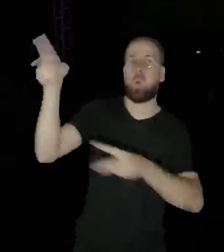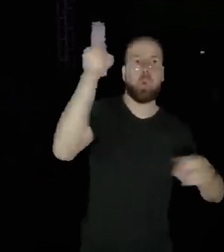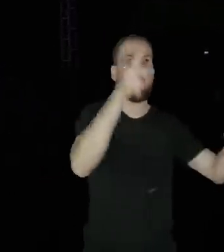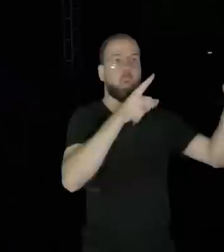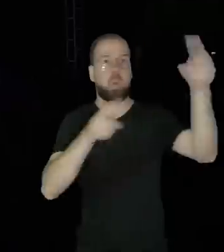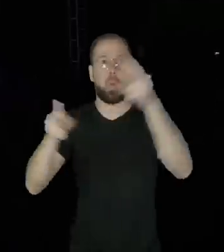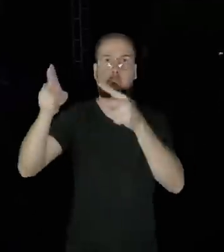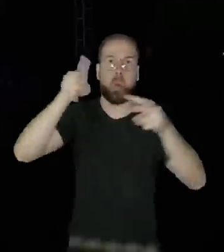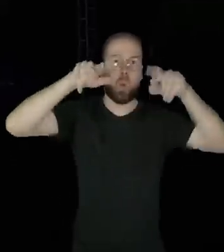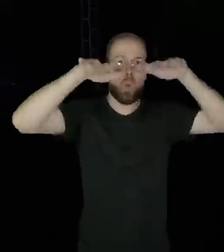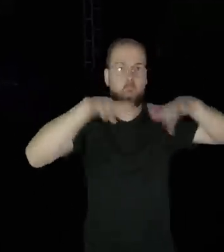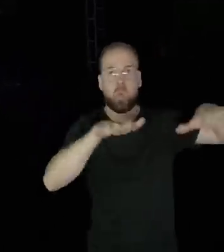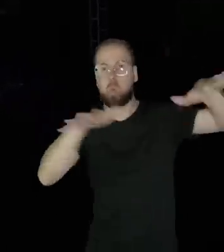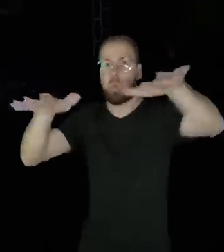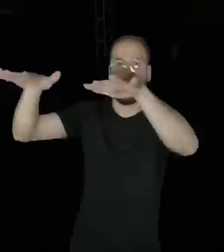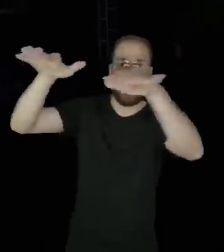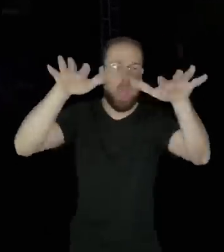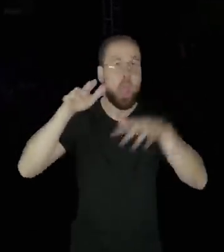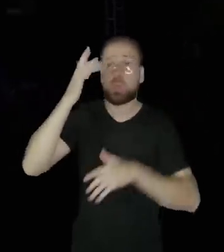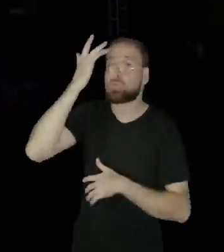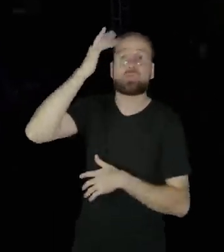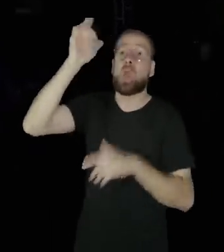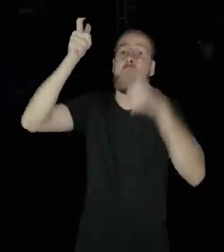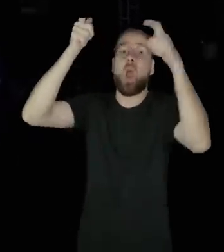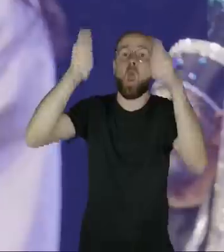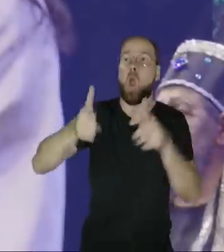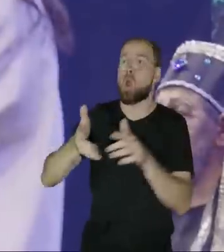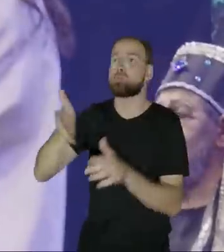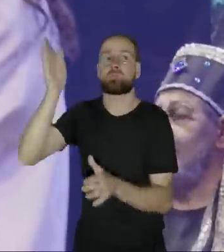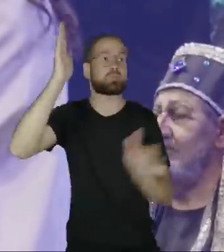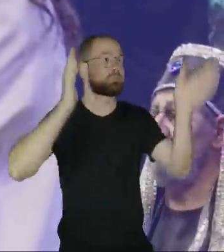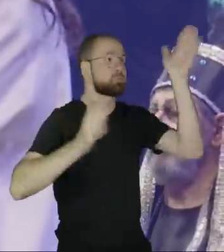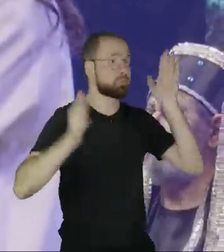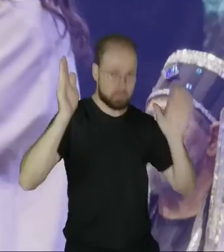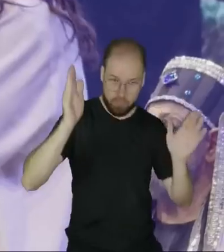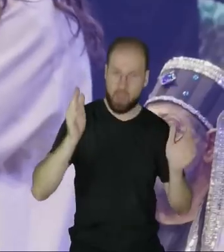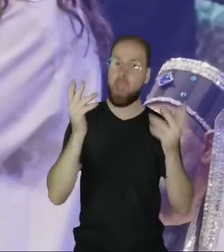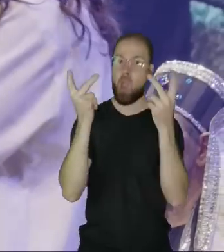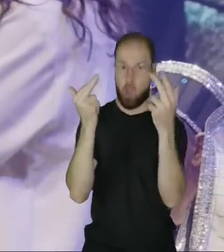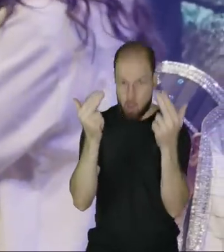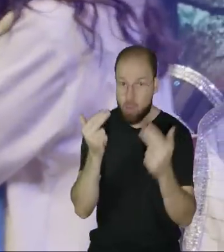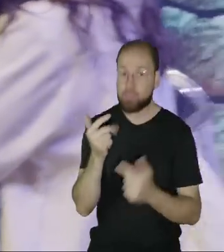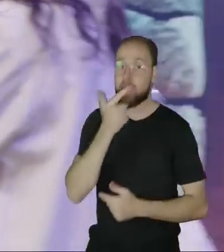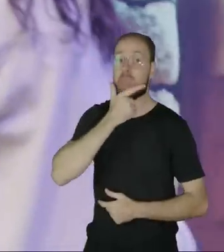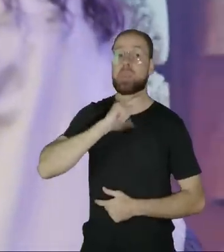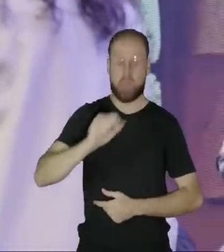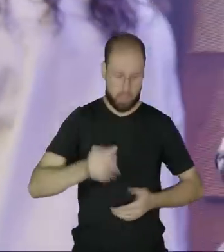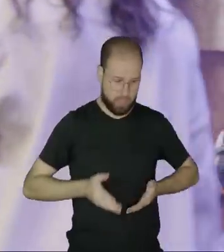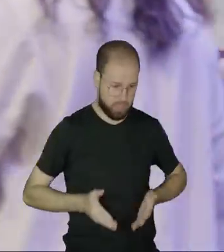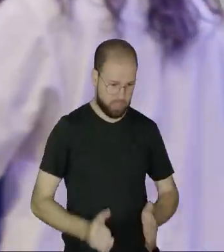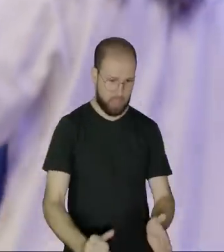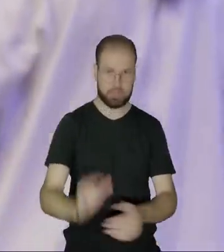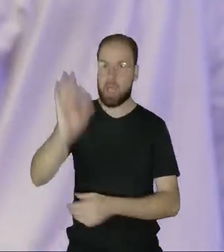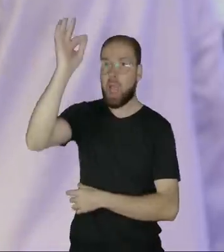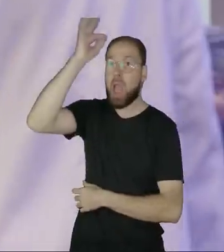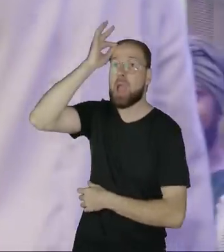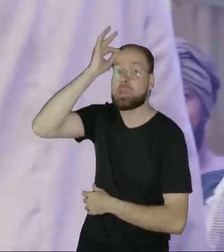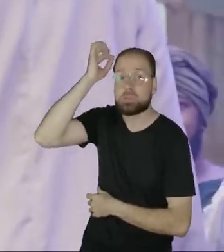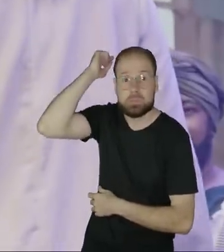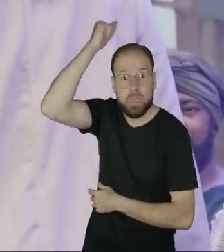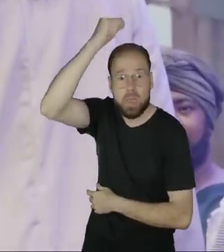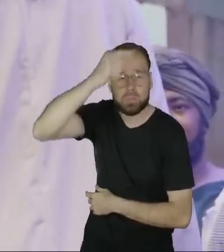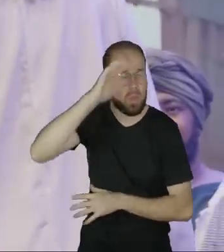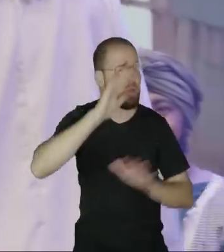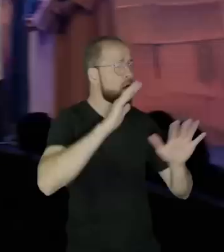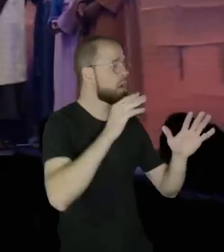vem e nem para onde vai. Assim é todo aquele que é nascido do Espírito. Como isso? Tu és